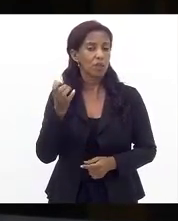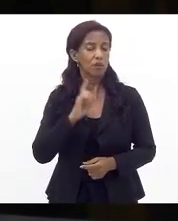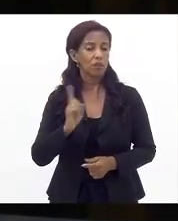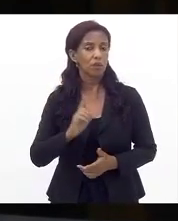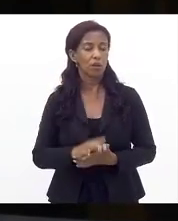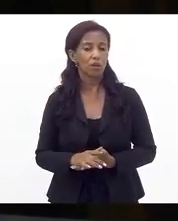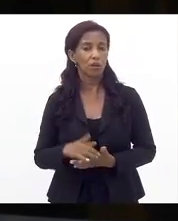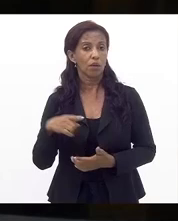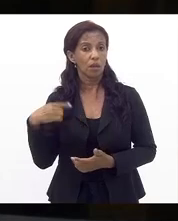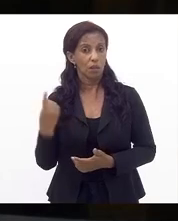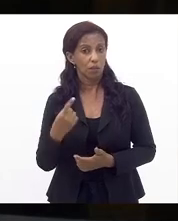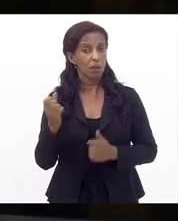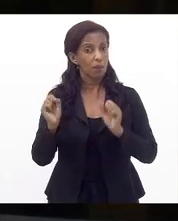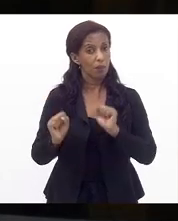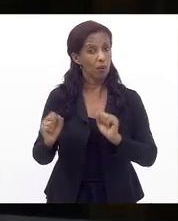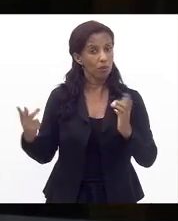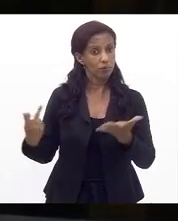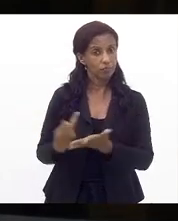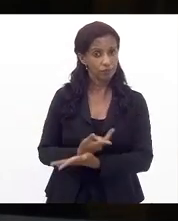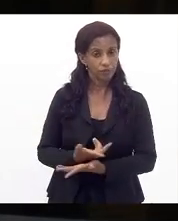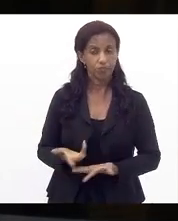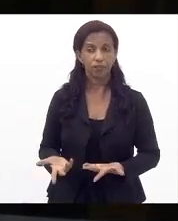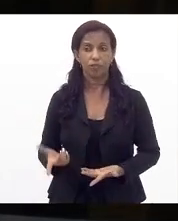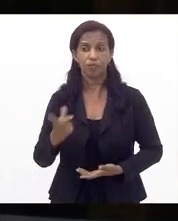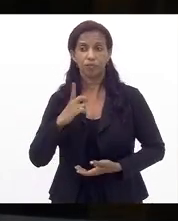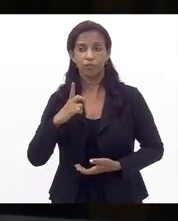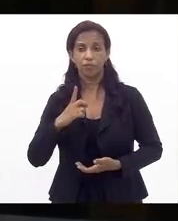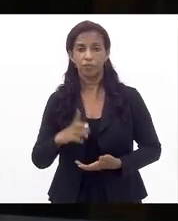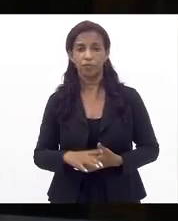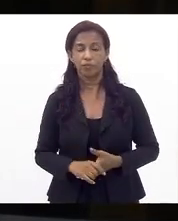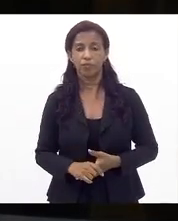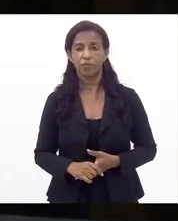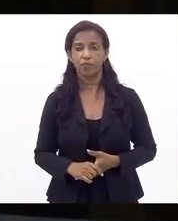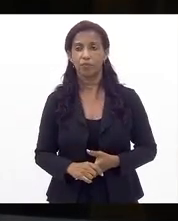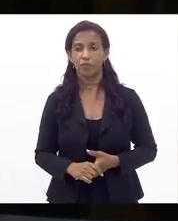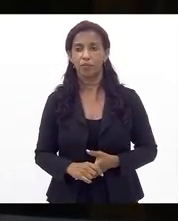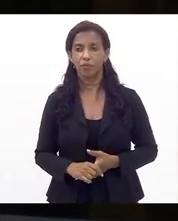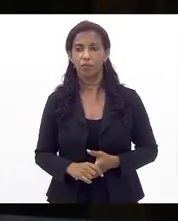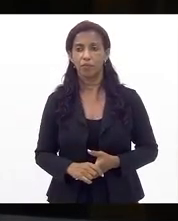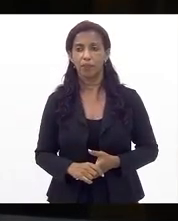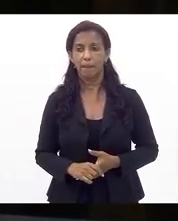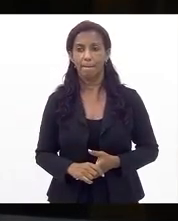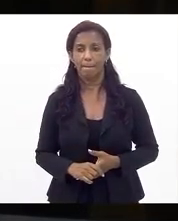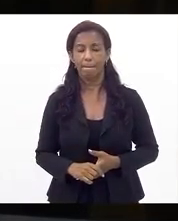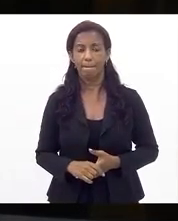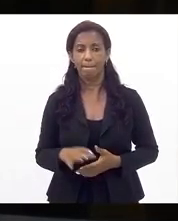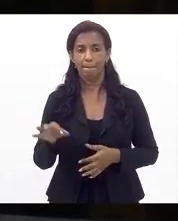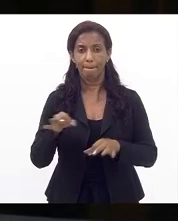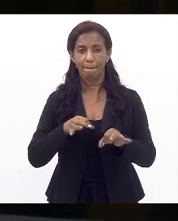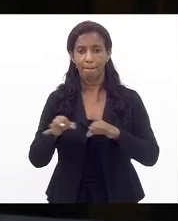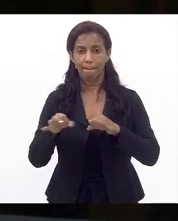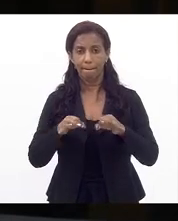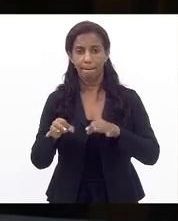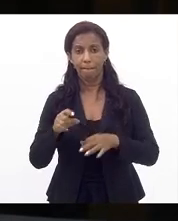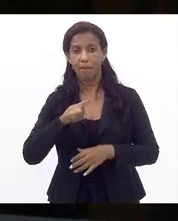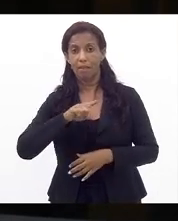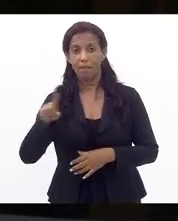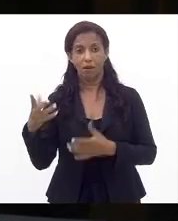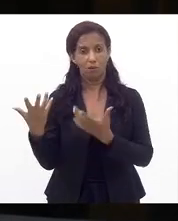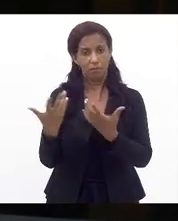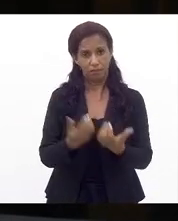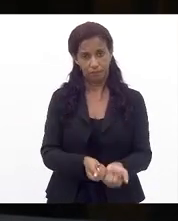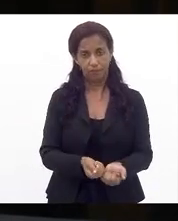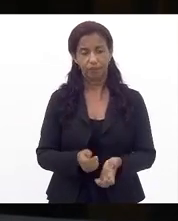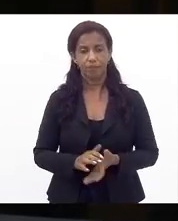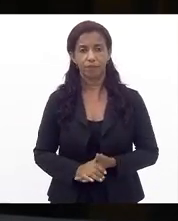a gente corre o risco de ter o plano não homologado